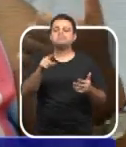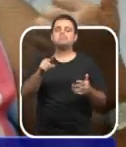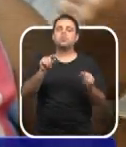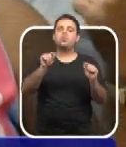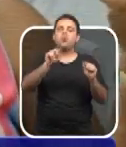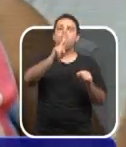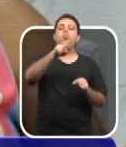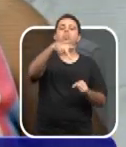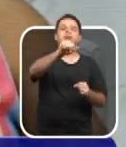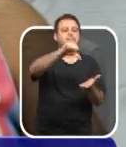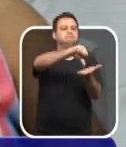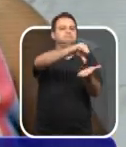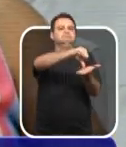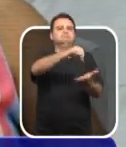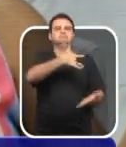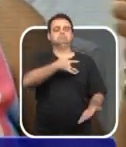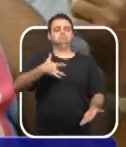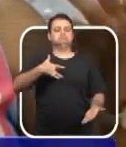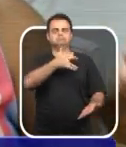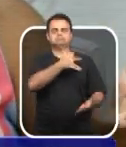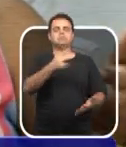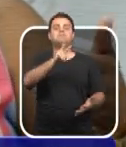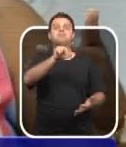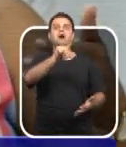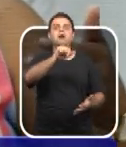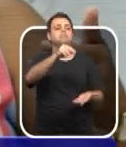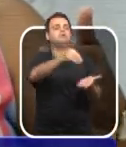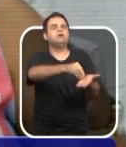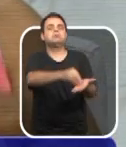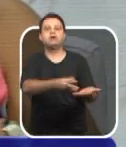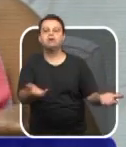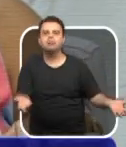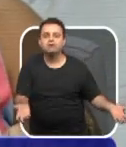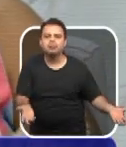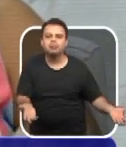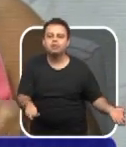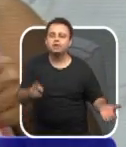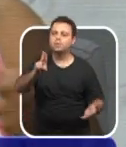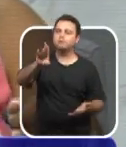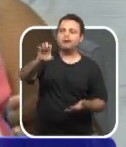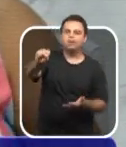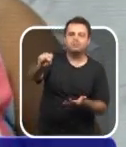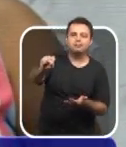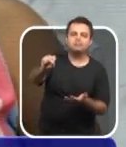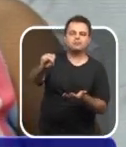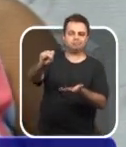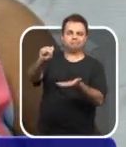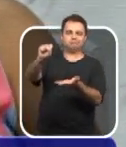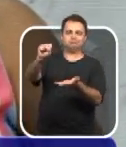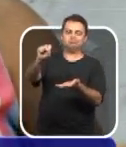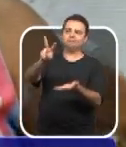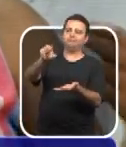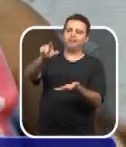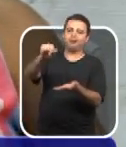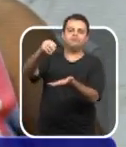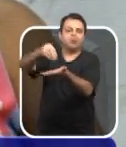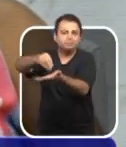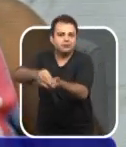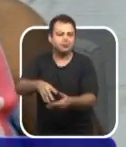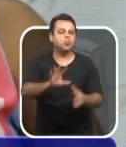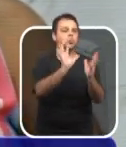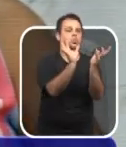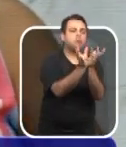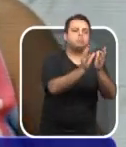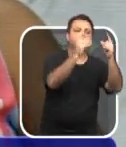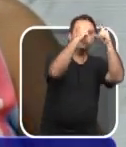nas UPAs, nos hospitais. Então, é um assunto que a saúde nunca para. E está fiscalizando o trabalho dos médicos, dos enfermeiros,